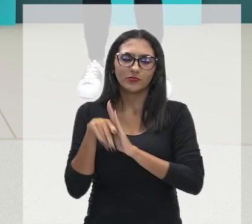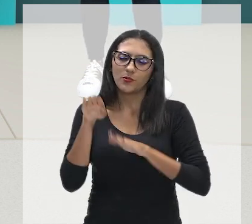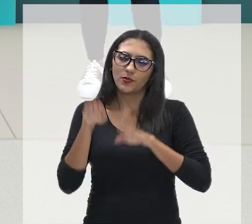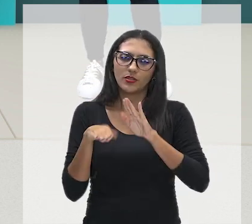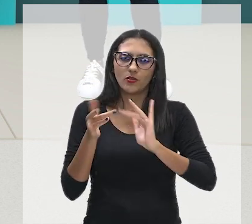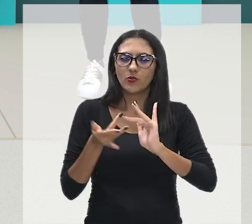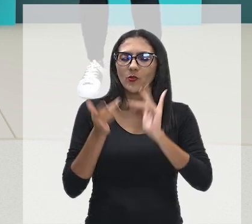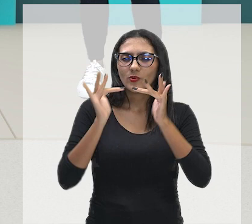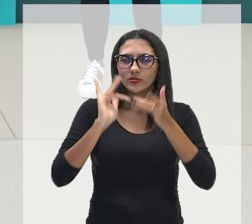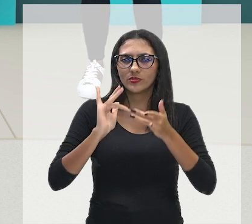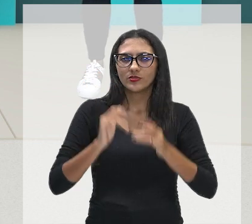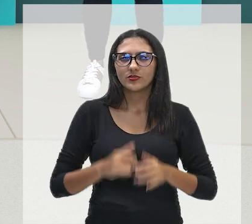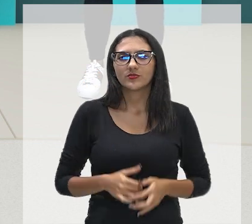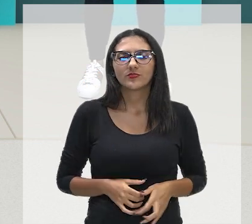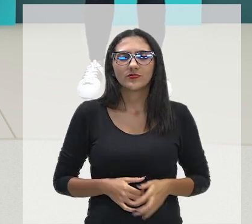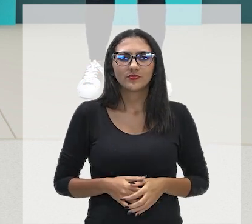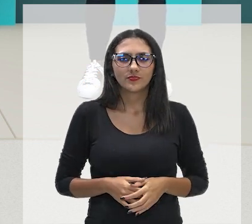Então,